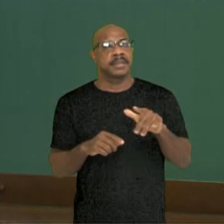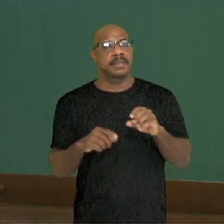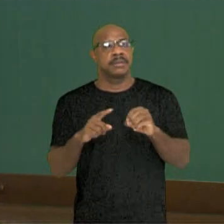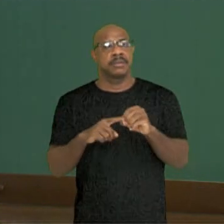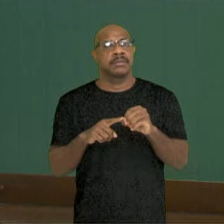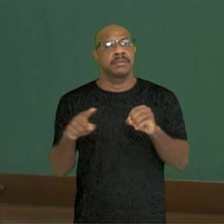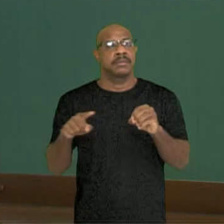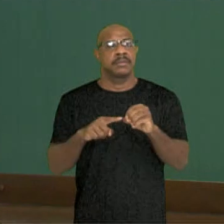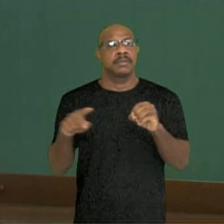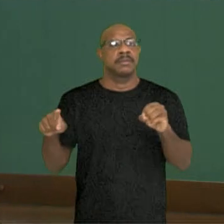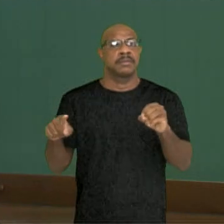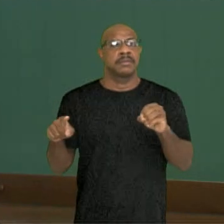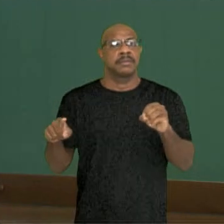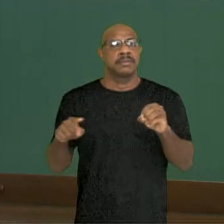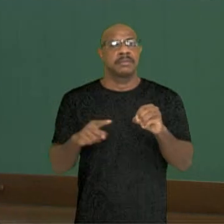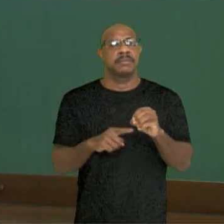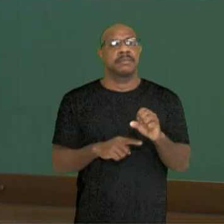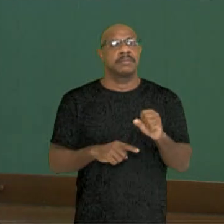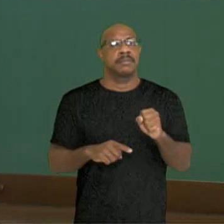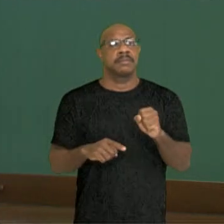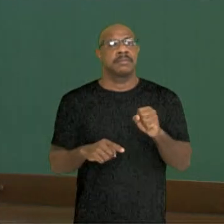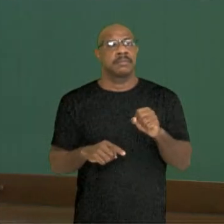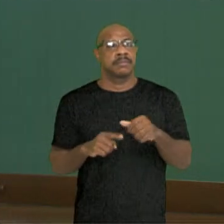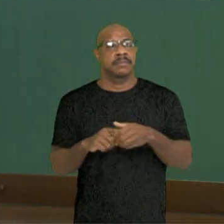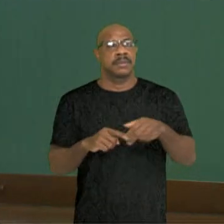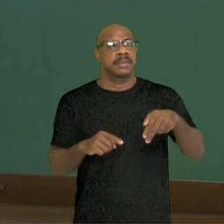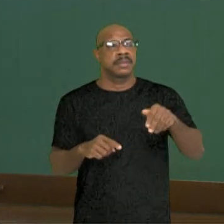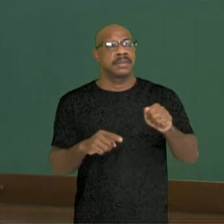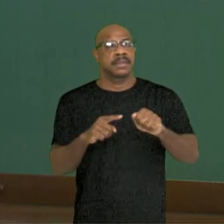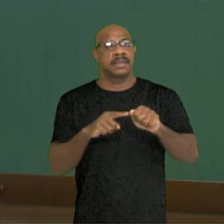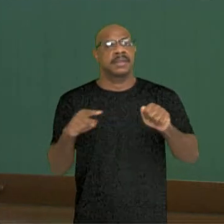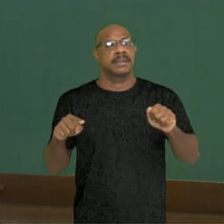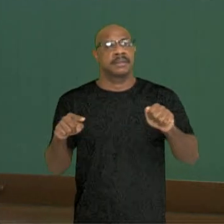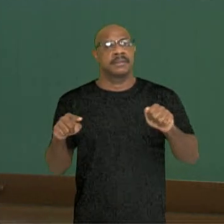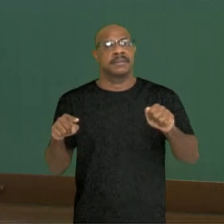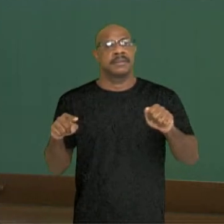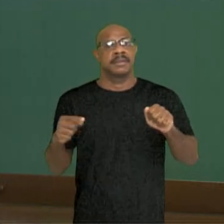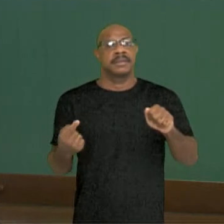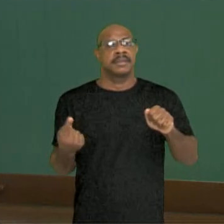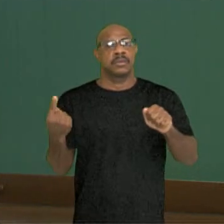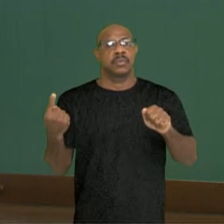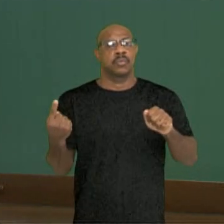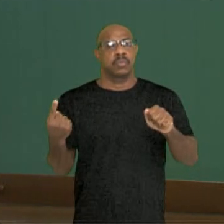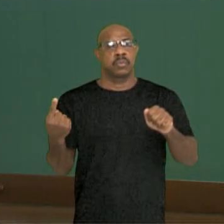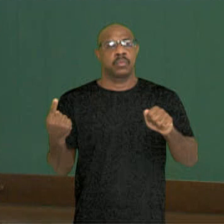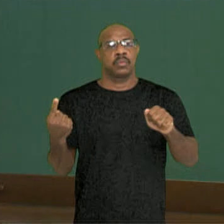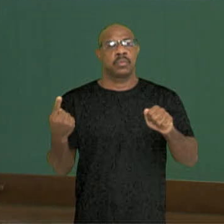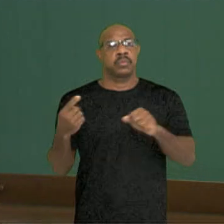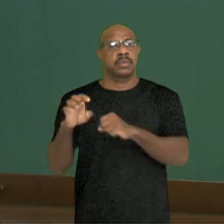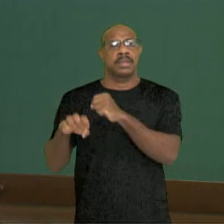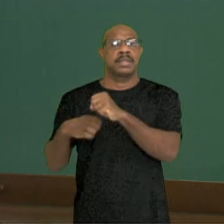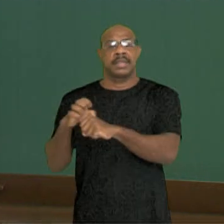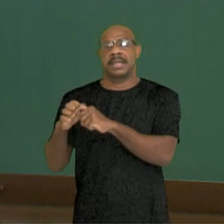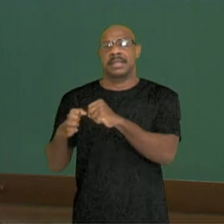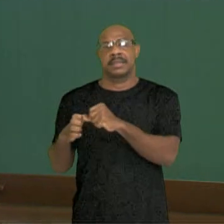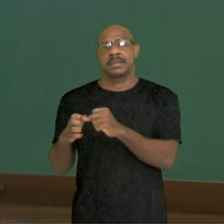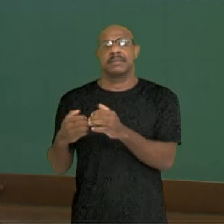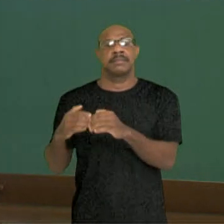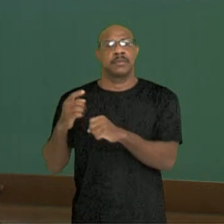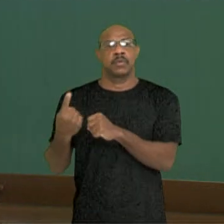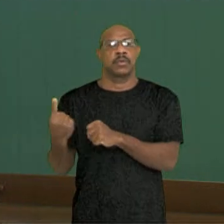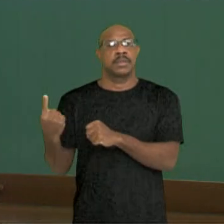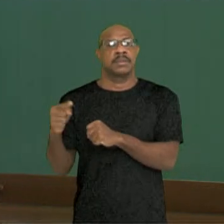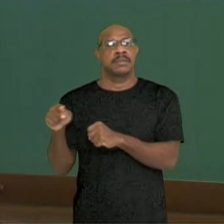vamos ter 3. O sódio, que já obedece à regra do octeto, ele tem 1 elétron no seu último nível. Observe